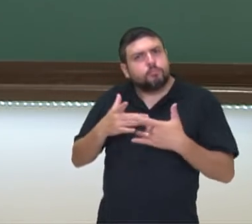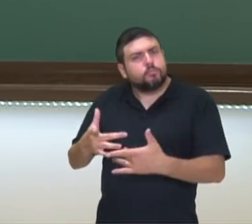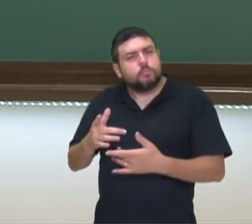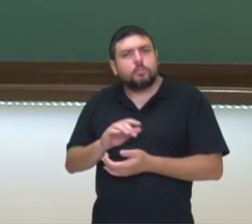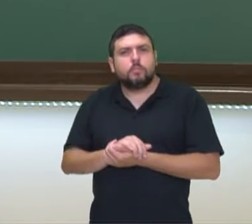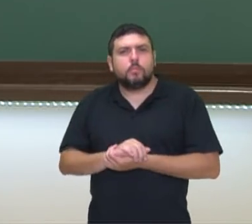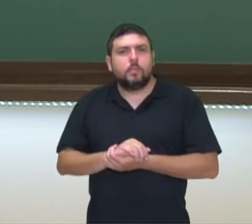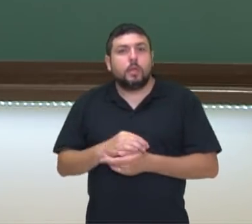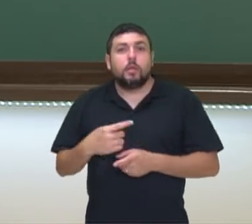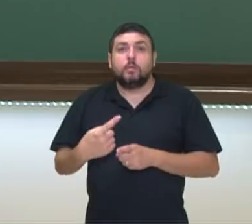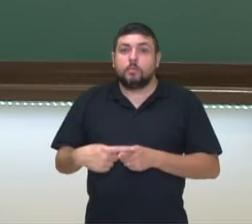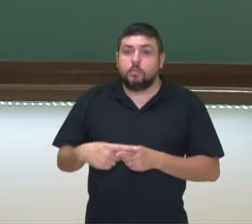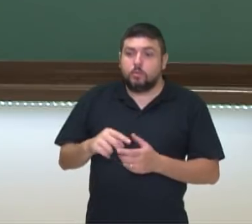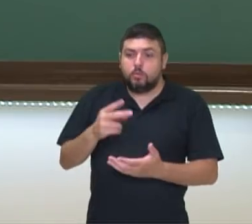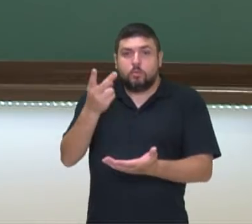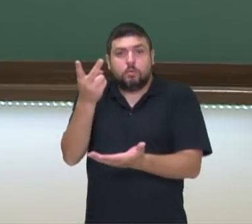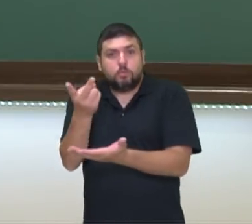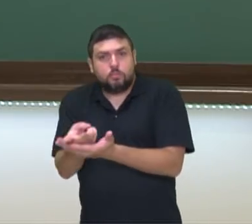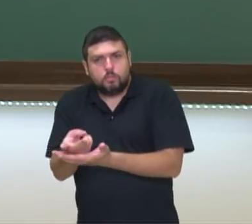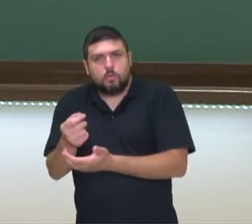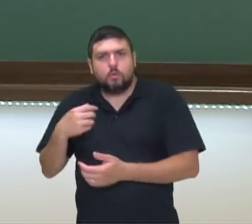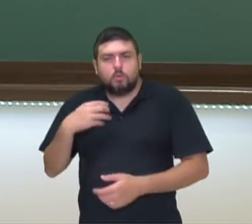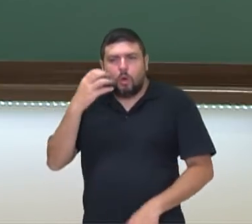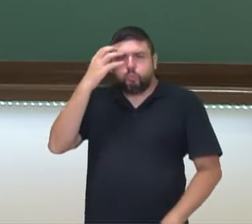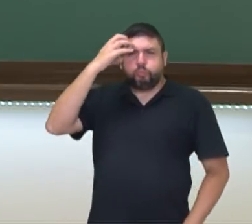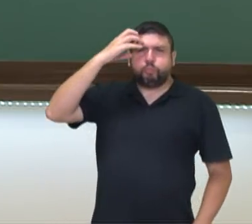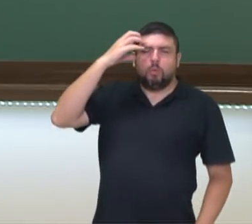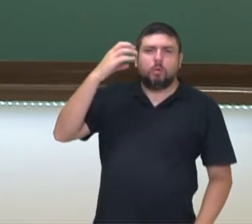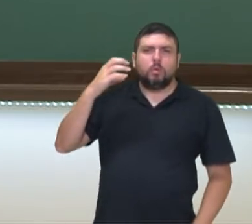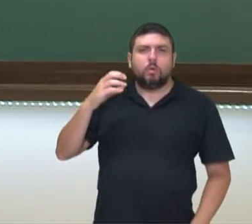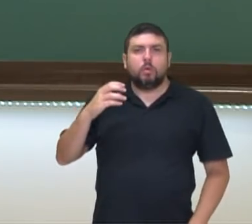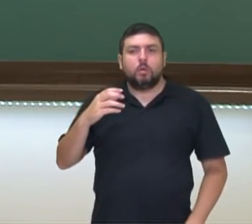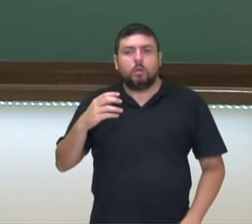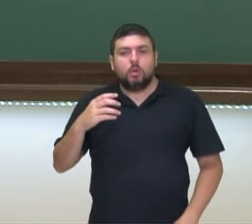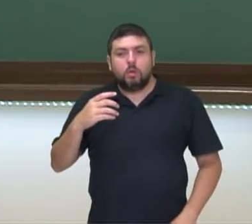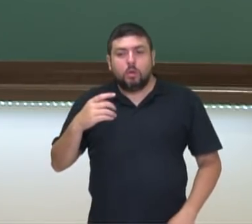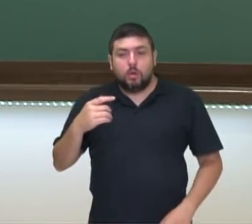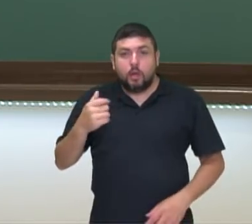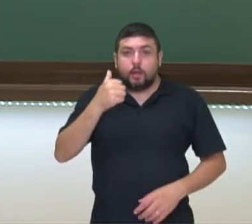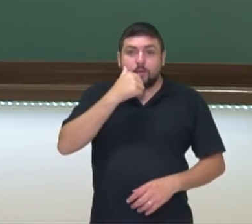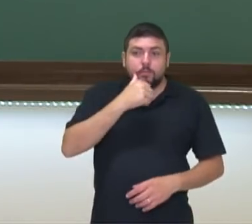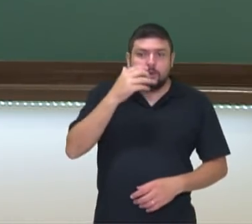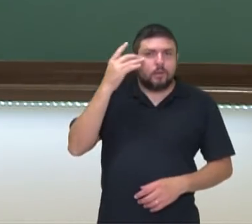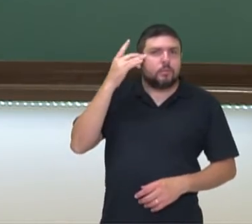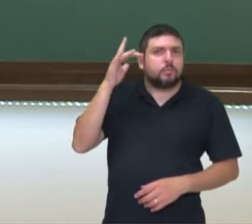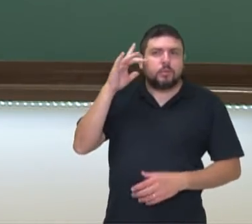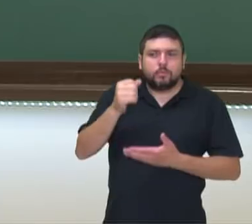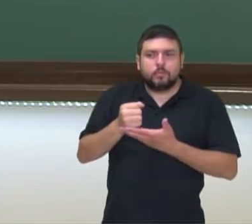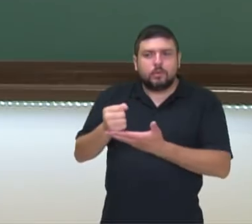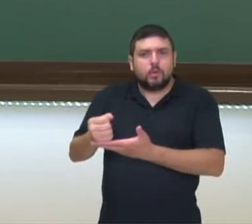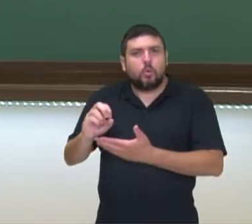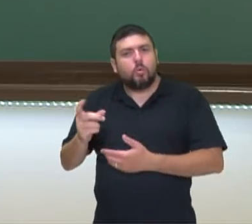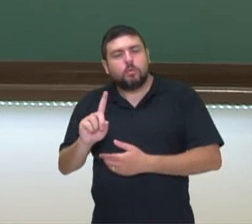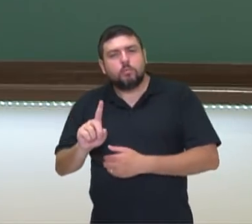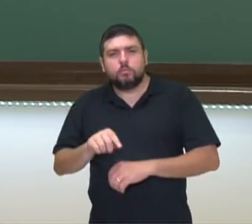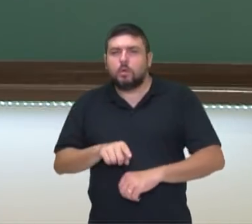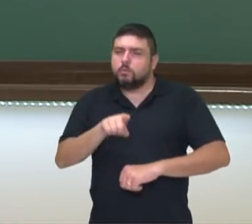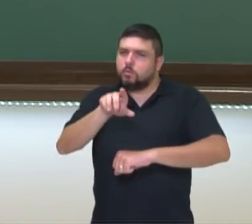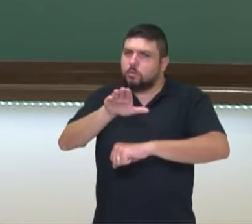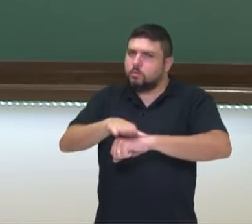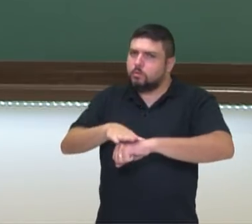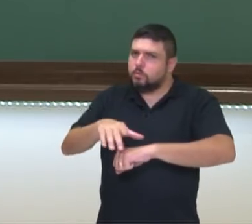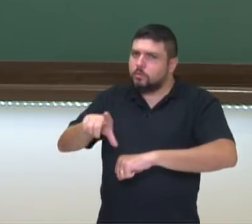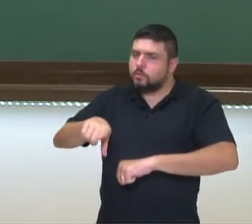temos aqui um personagem que está machucado e outro que não sabe se vai ajudá-lo ou não. Fica a você decidir se optar por